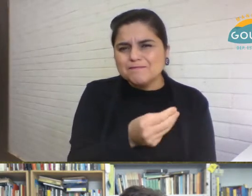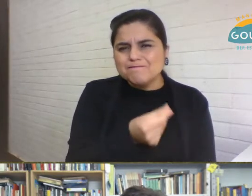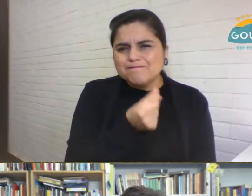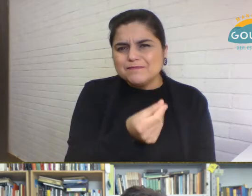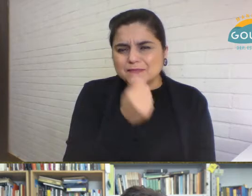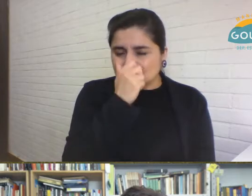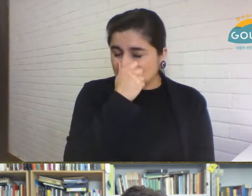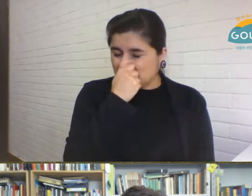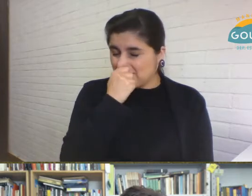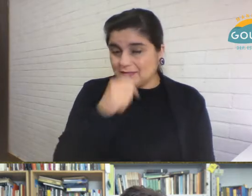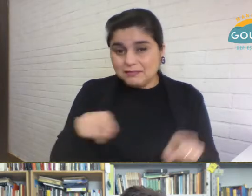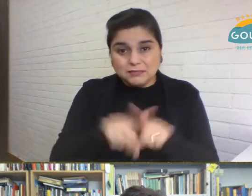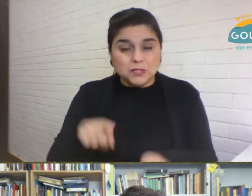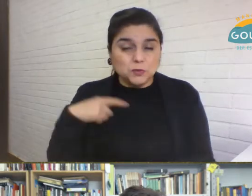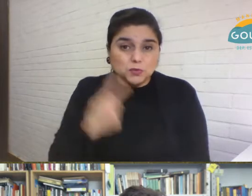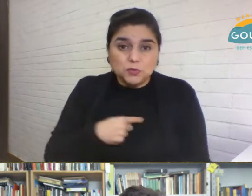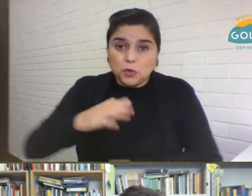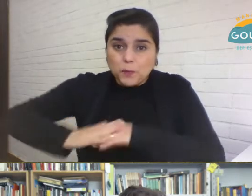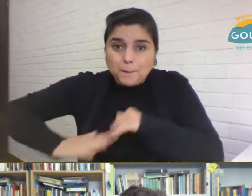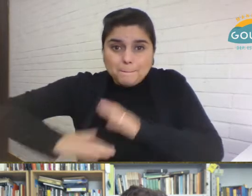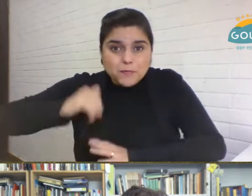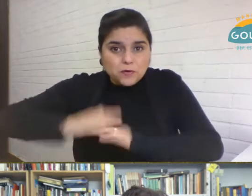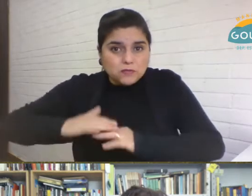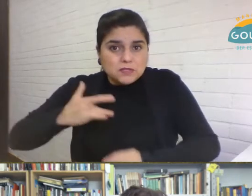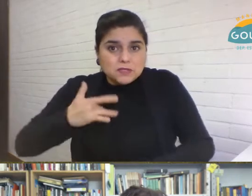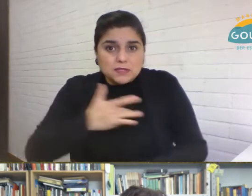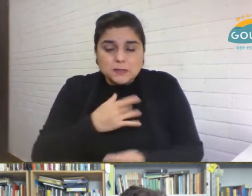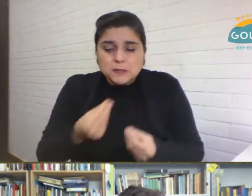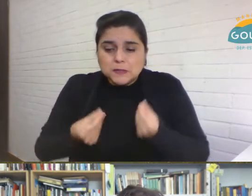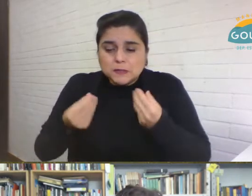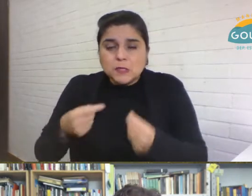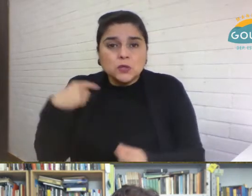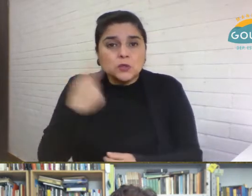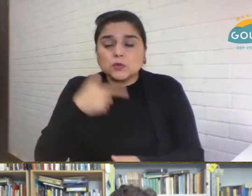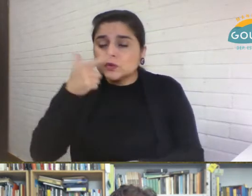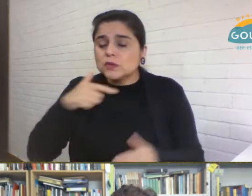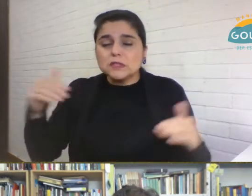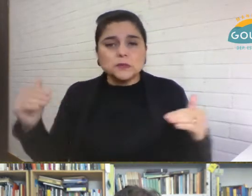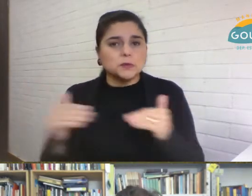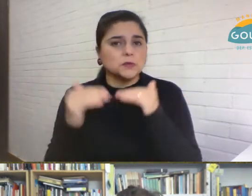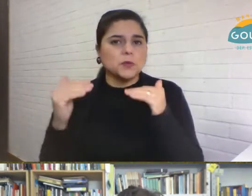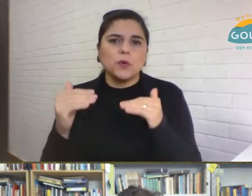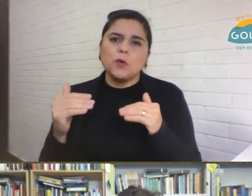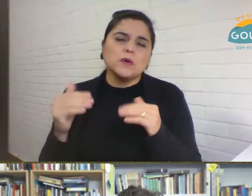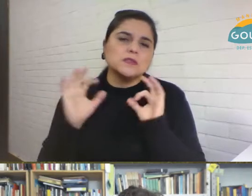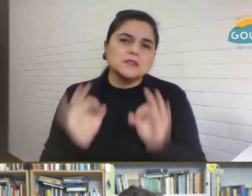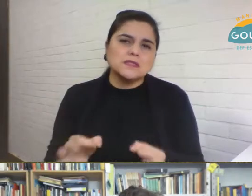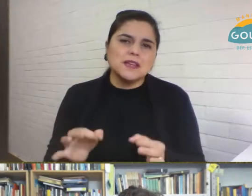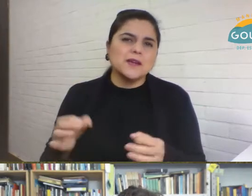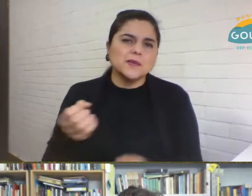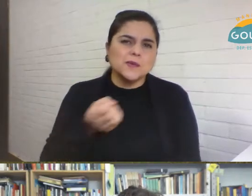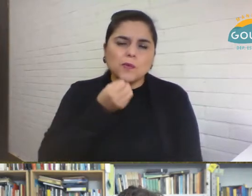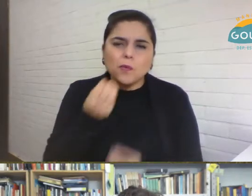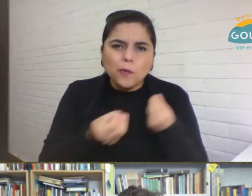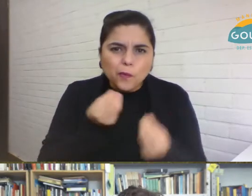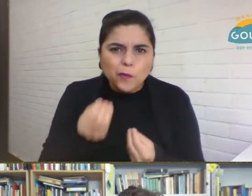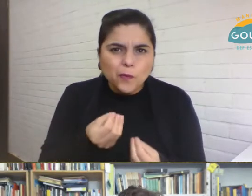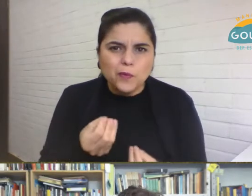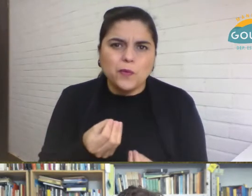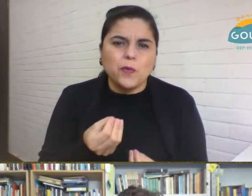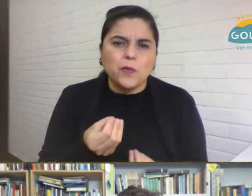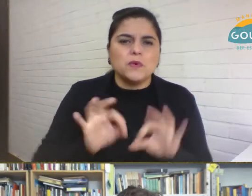nós, profissionais, não conseguíamos pôr-nos de acordo a propósito da bondade da utilização de